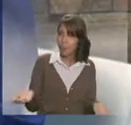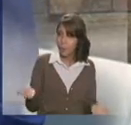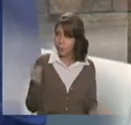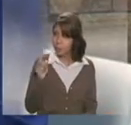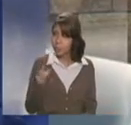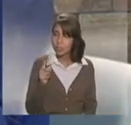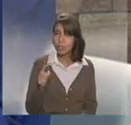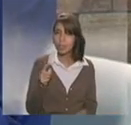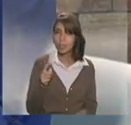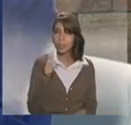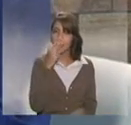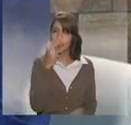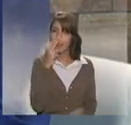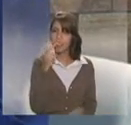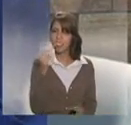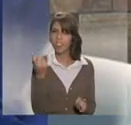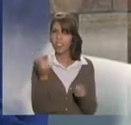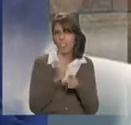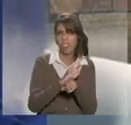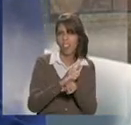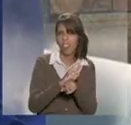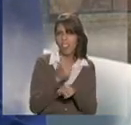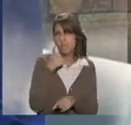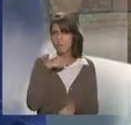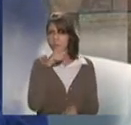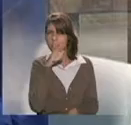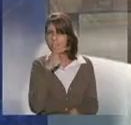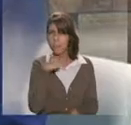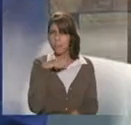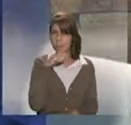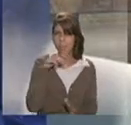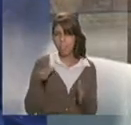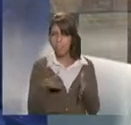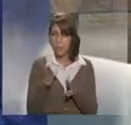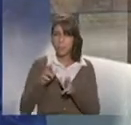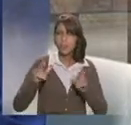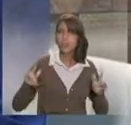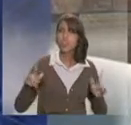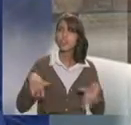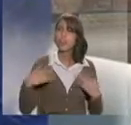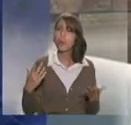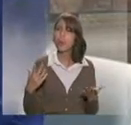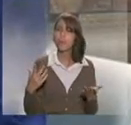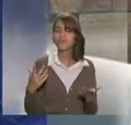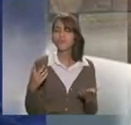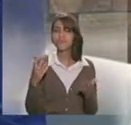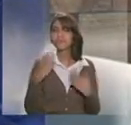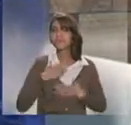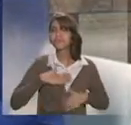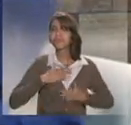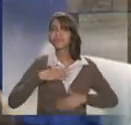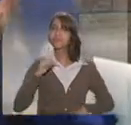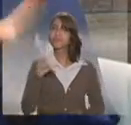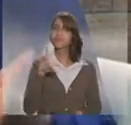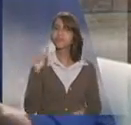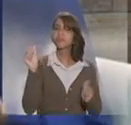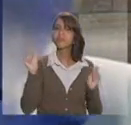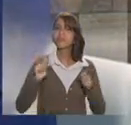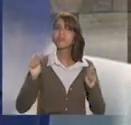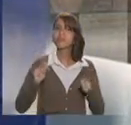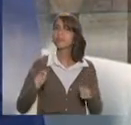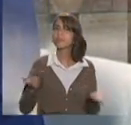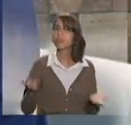pela antítese do pai da mãe foi outro caminho você foi tranqüilo japão tem um caminho que você acabou fazendo